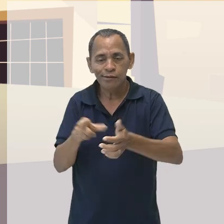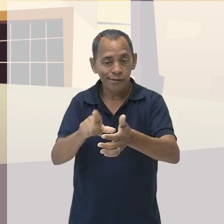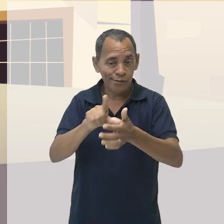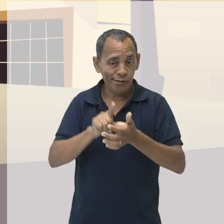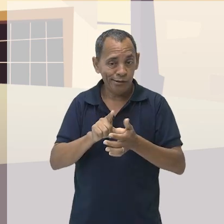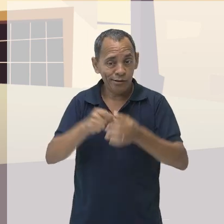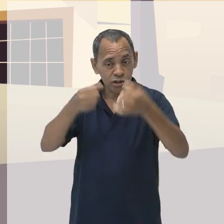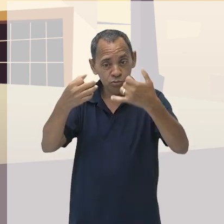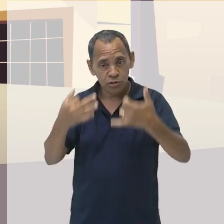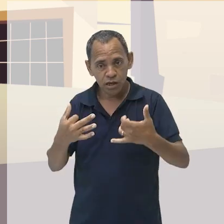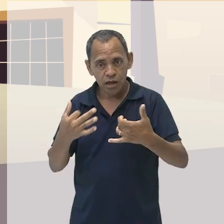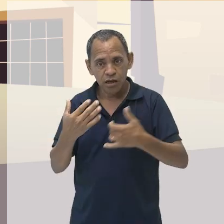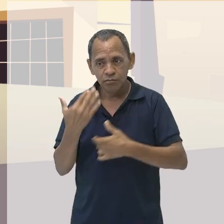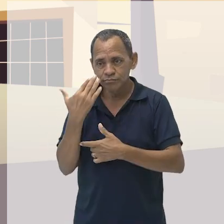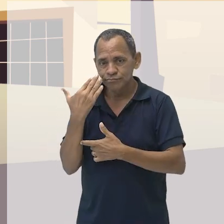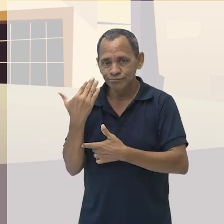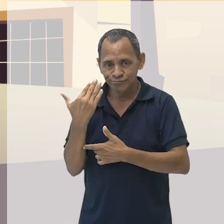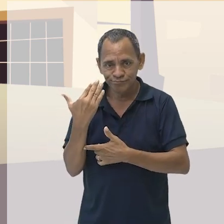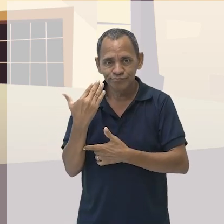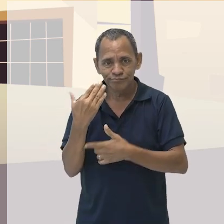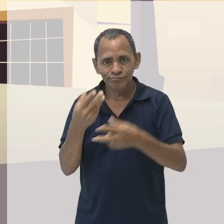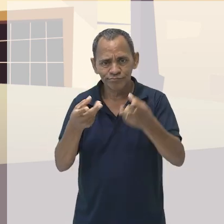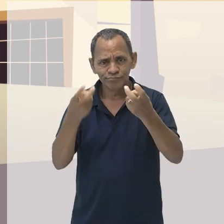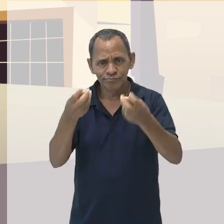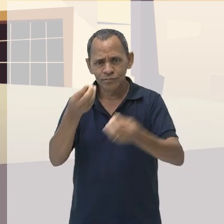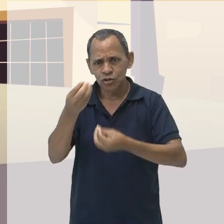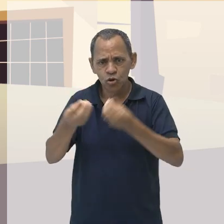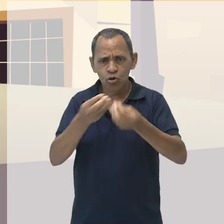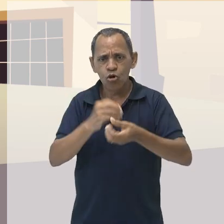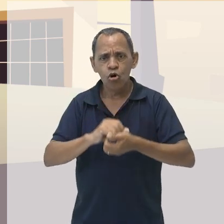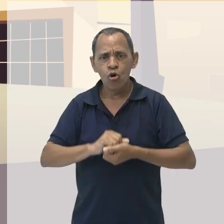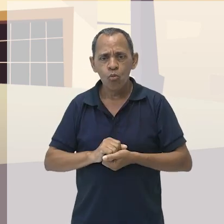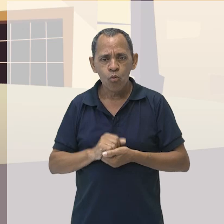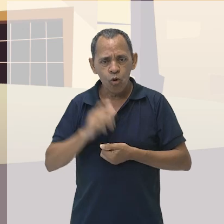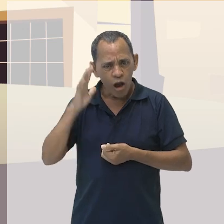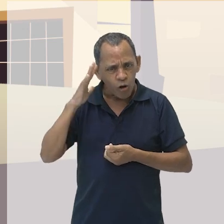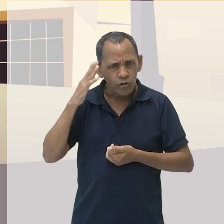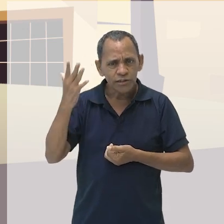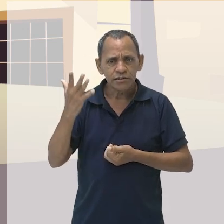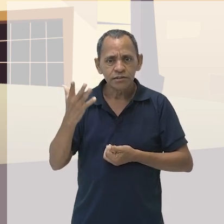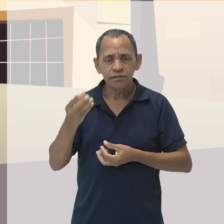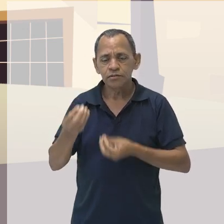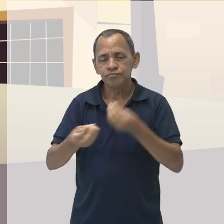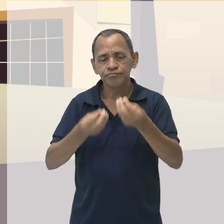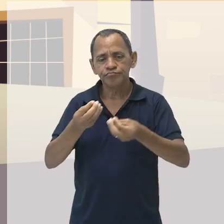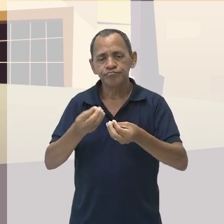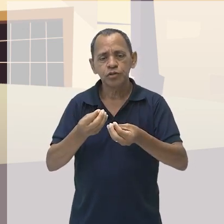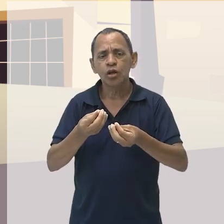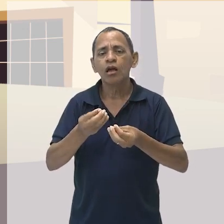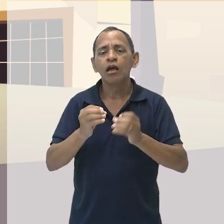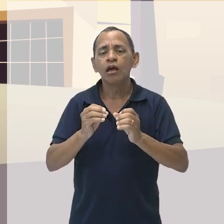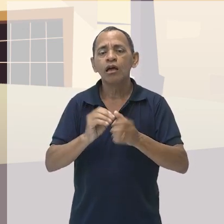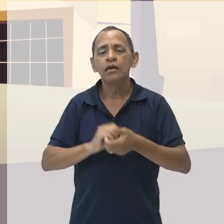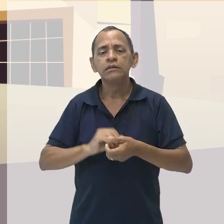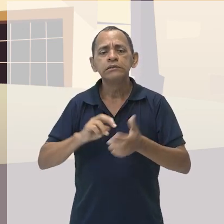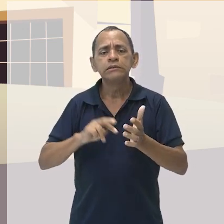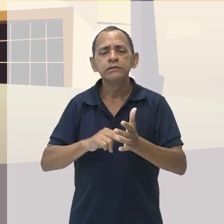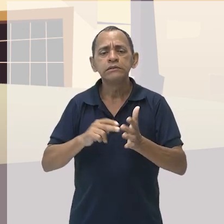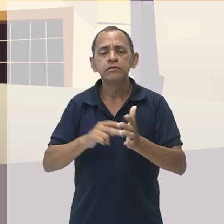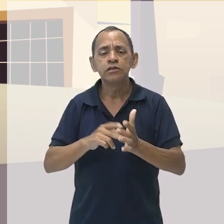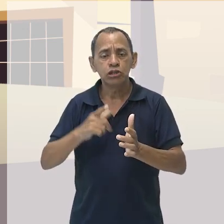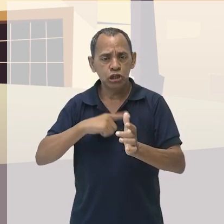pelo que está ocorrendo aqui ao meu lado, já dá para vocês imaginarem o que seria a luta? Nós temos aí